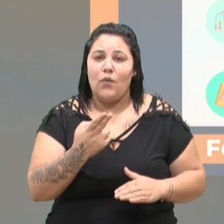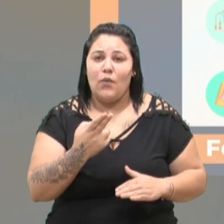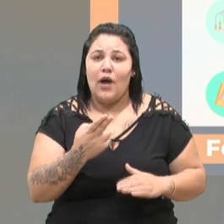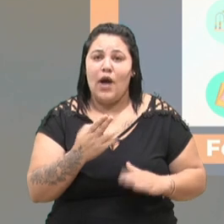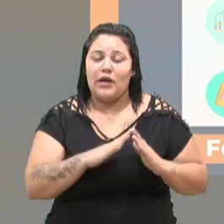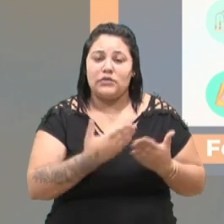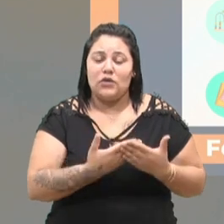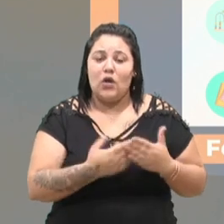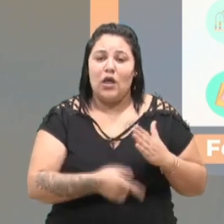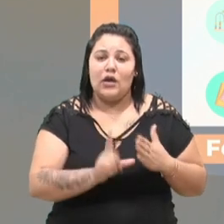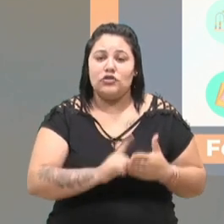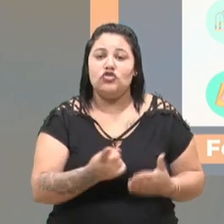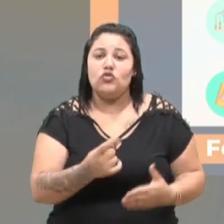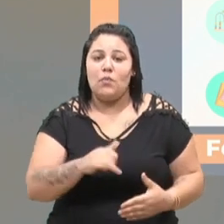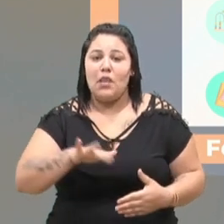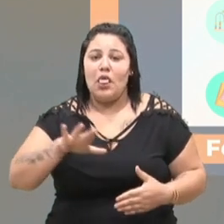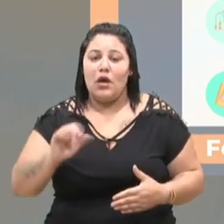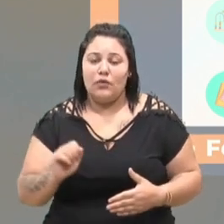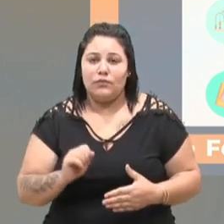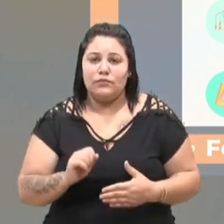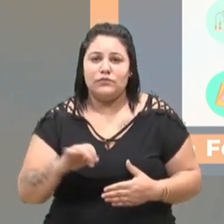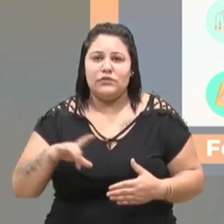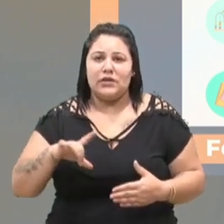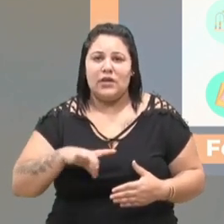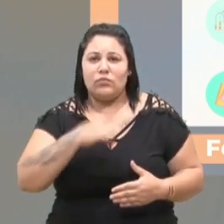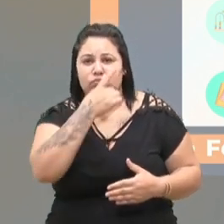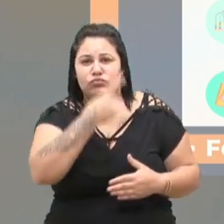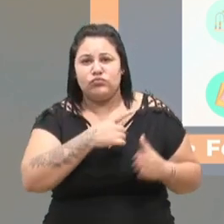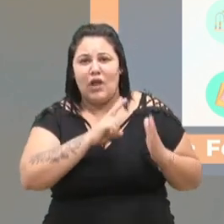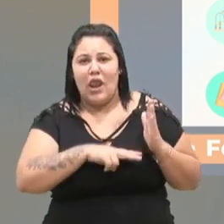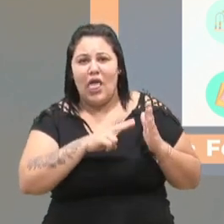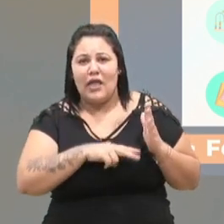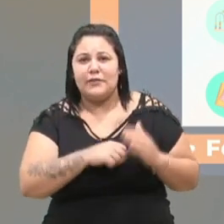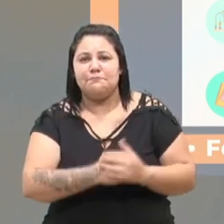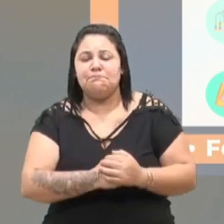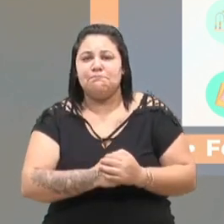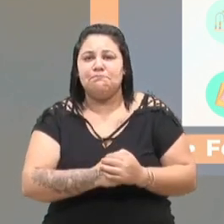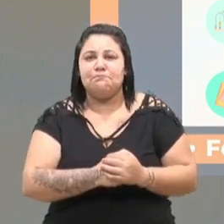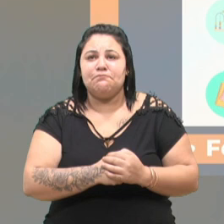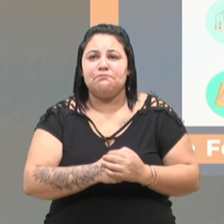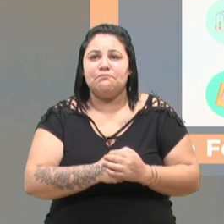1.754.000. Escola Aristides Rec, 119 mil no refeitório.